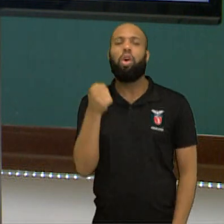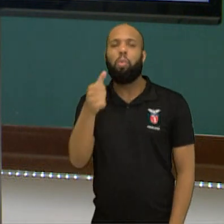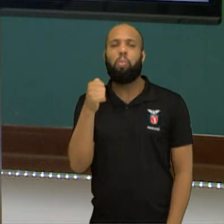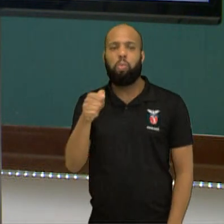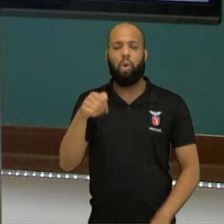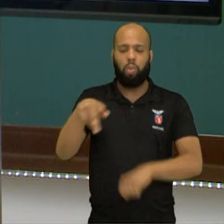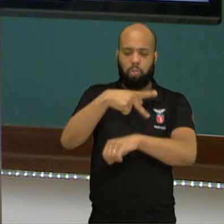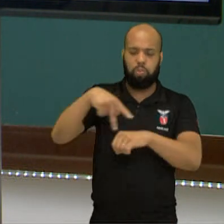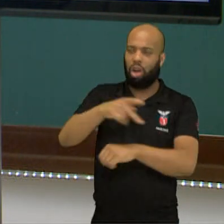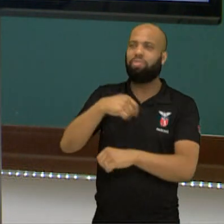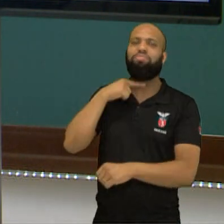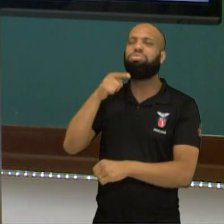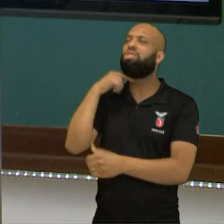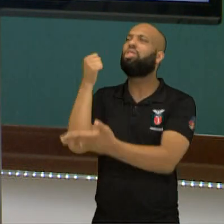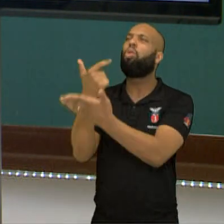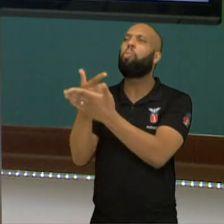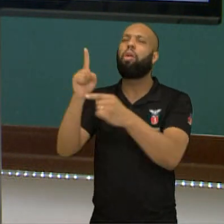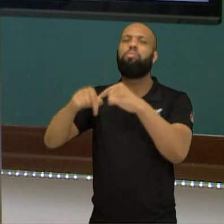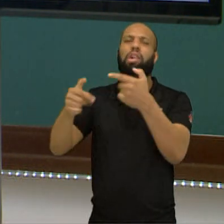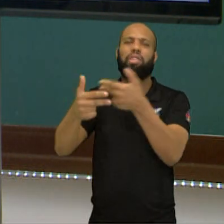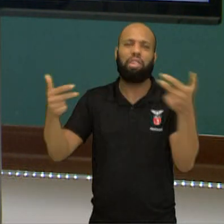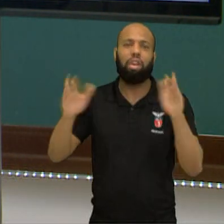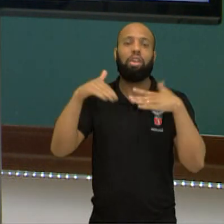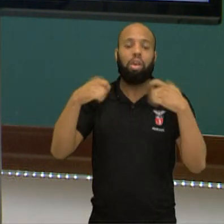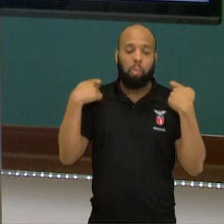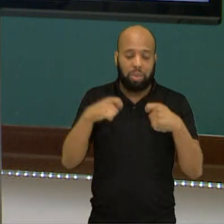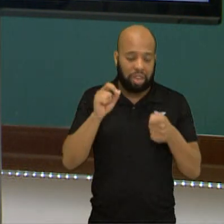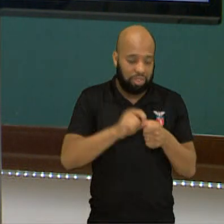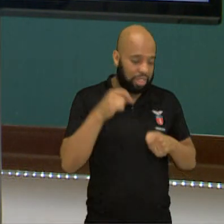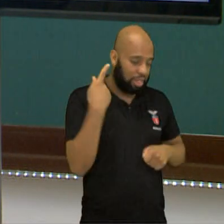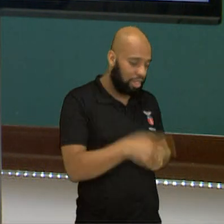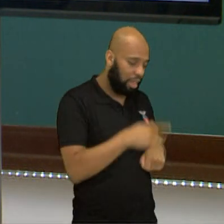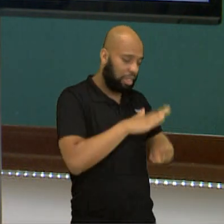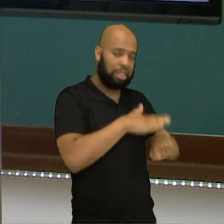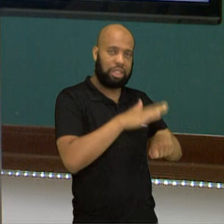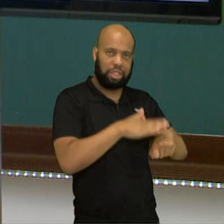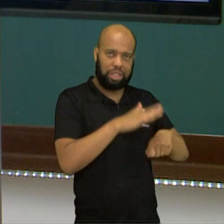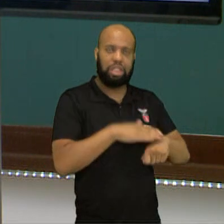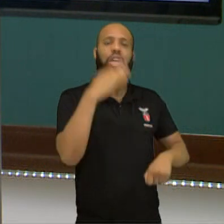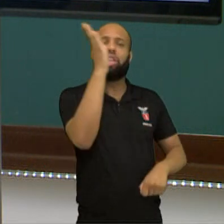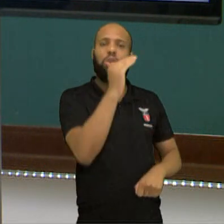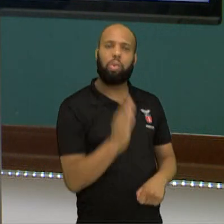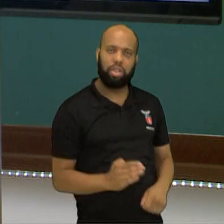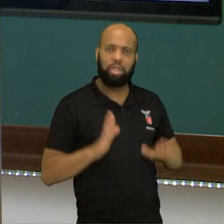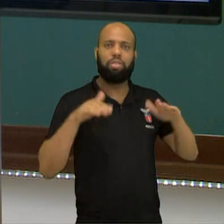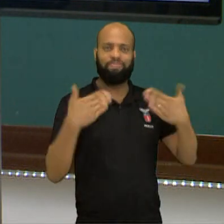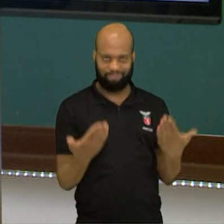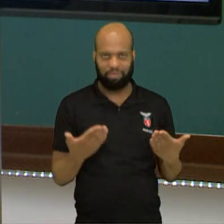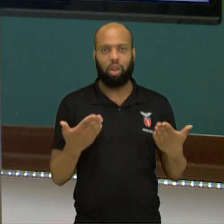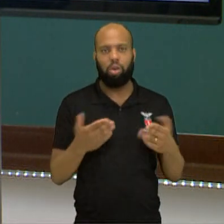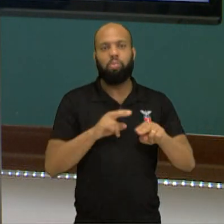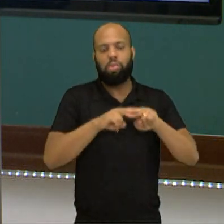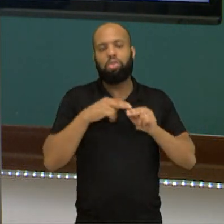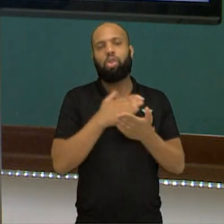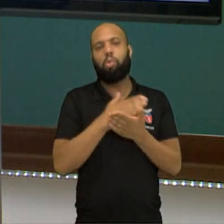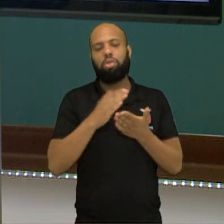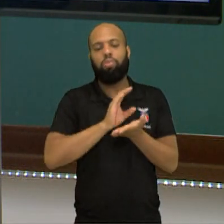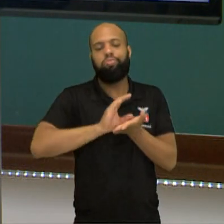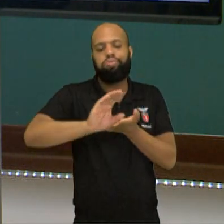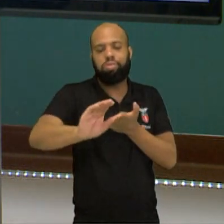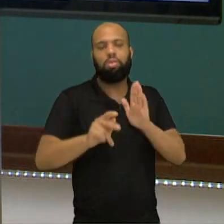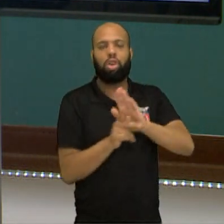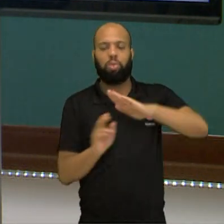onde ele poderia comprar mercadorias. Então, necessidade de produção própria dessas mercadorias. Incentiva a